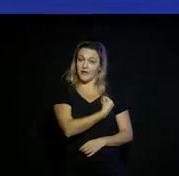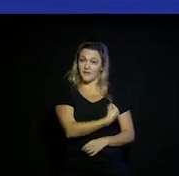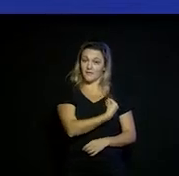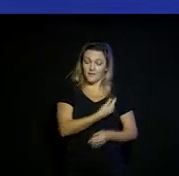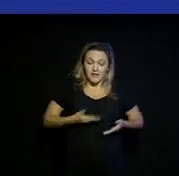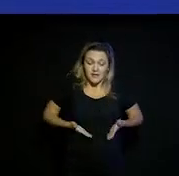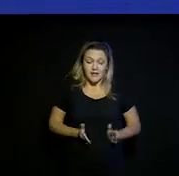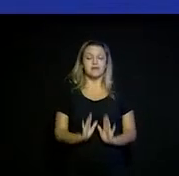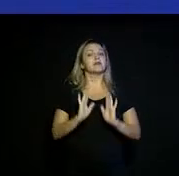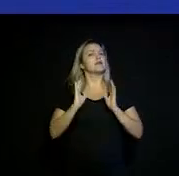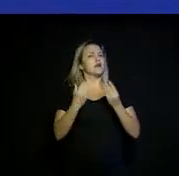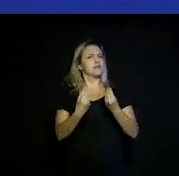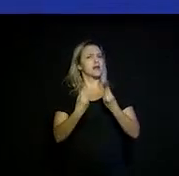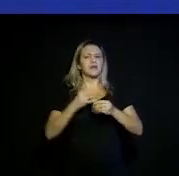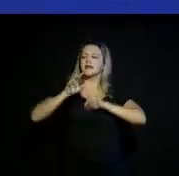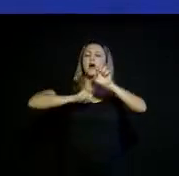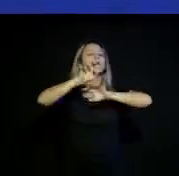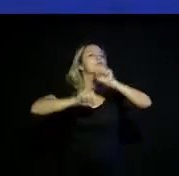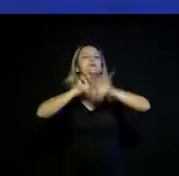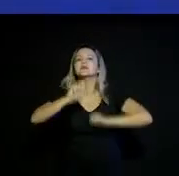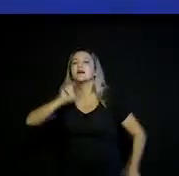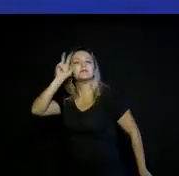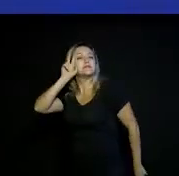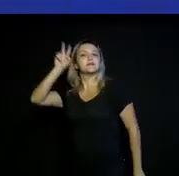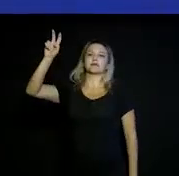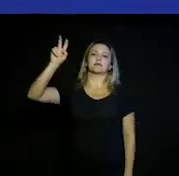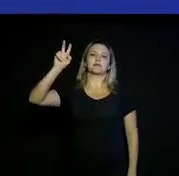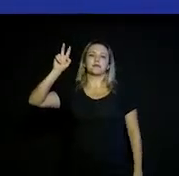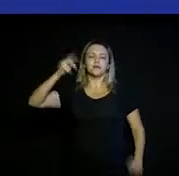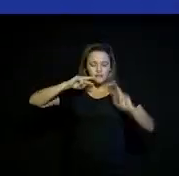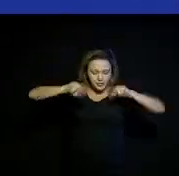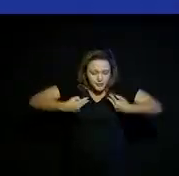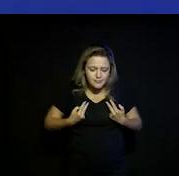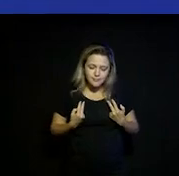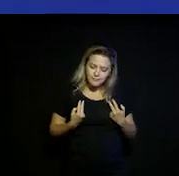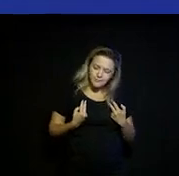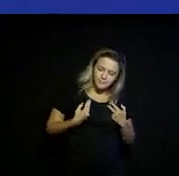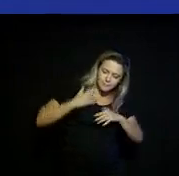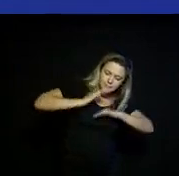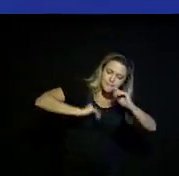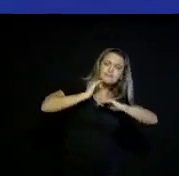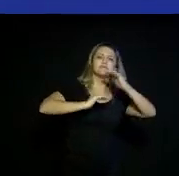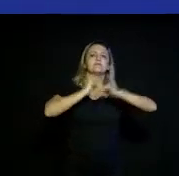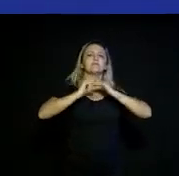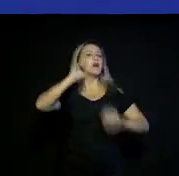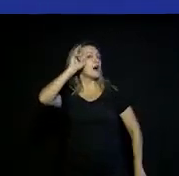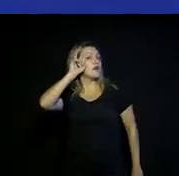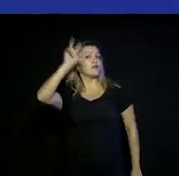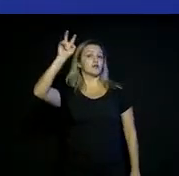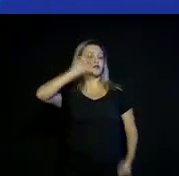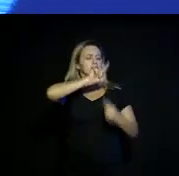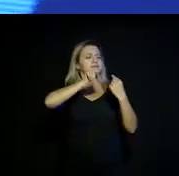todo ser humano é digno de ter. Nós viemos aqui para construir a nós mesmos. E ter a sabedoria